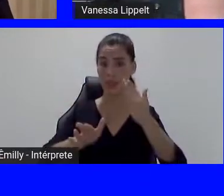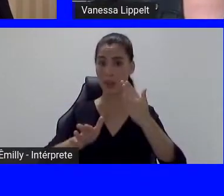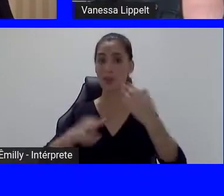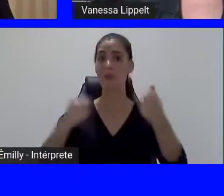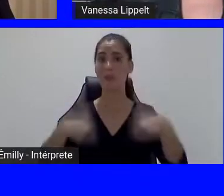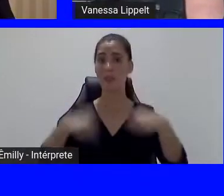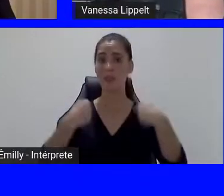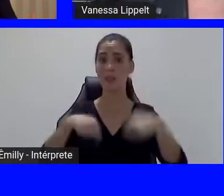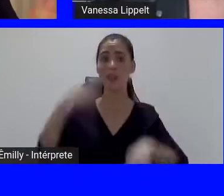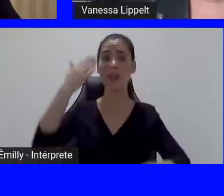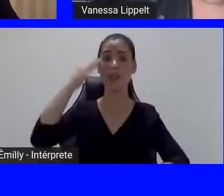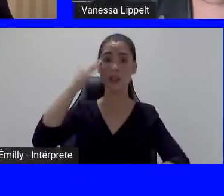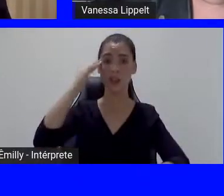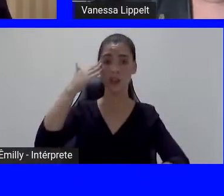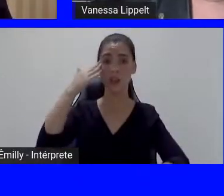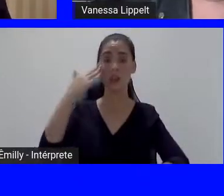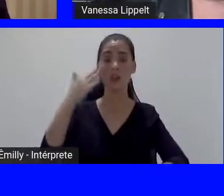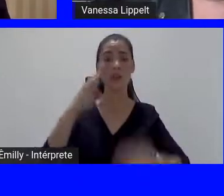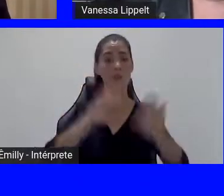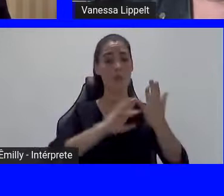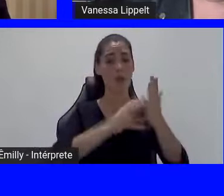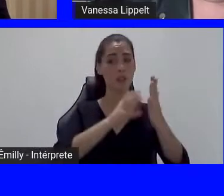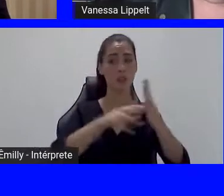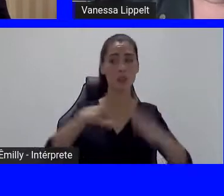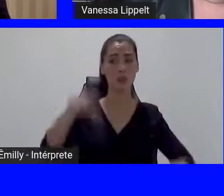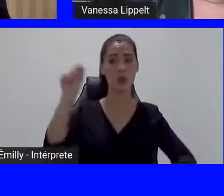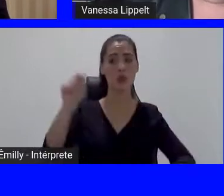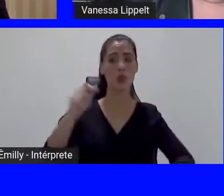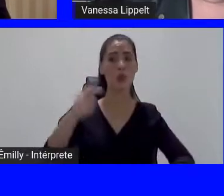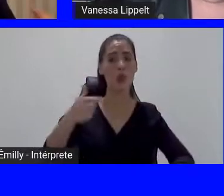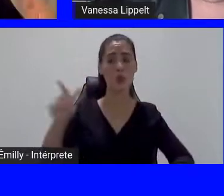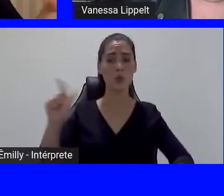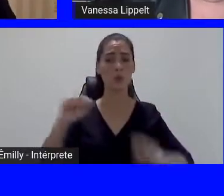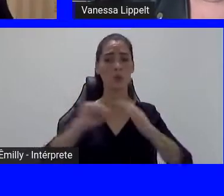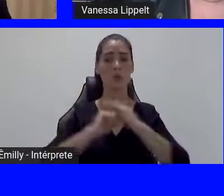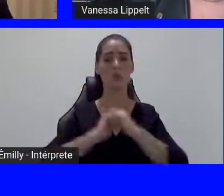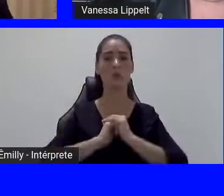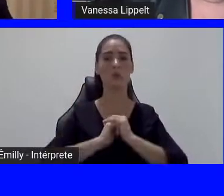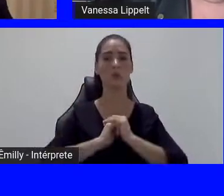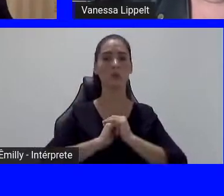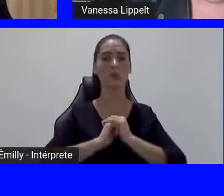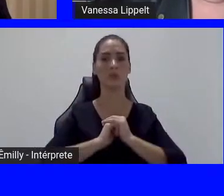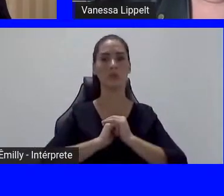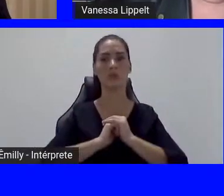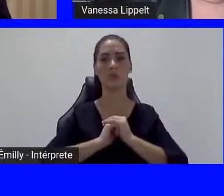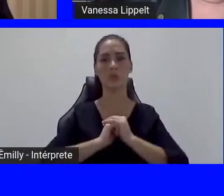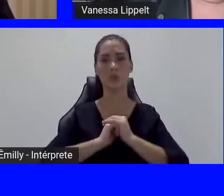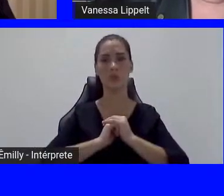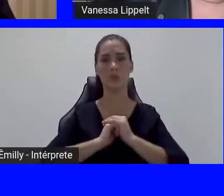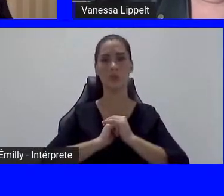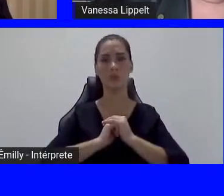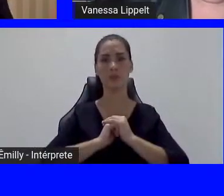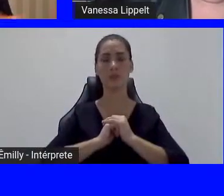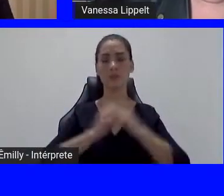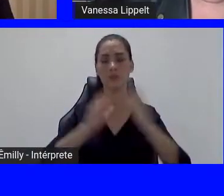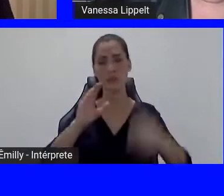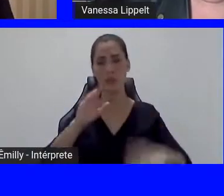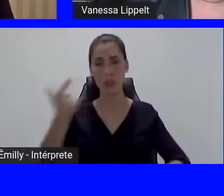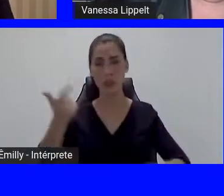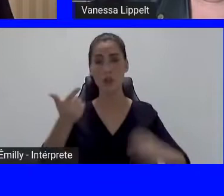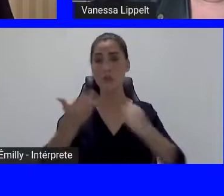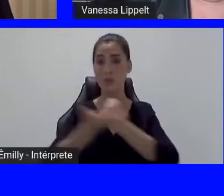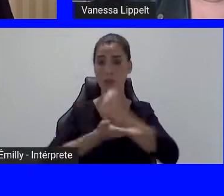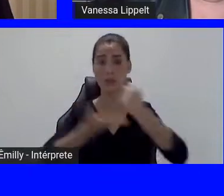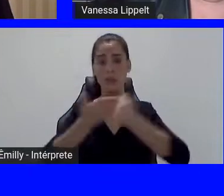democrata, eu conheço, sei que é, e ele vai compreender para onde o MDB vai e, obviamente, com base nisso, vai ter que